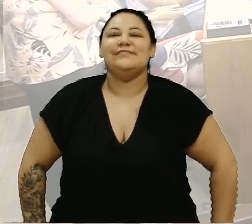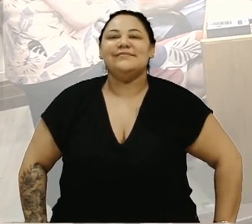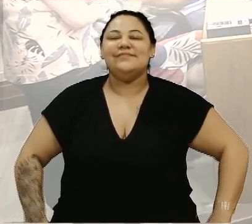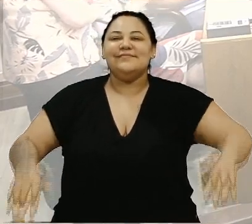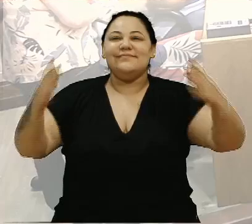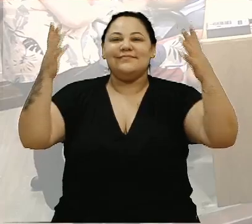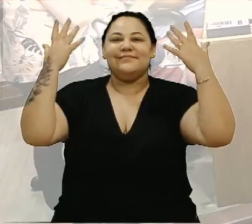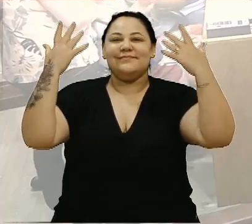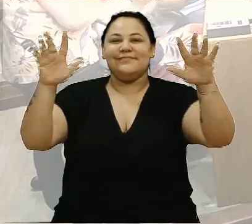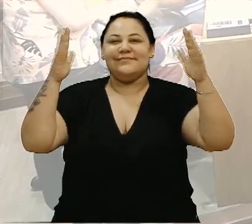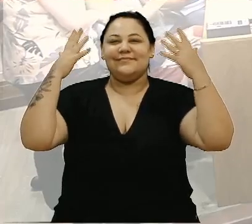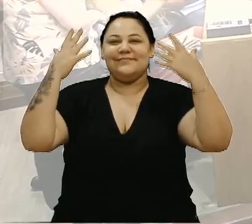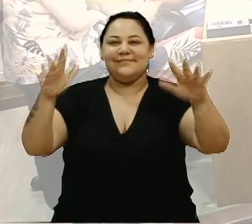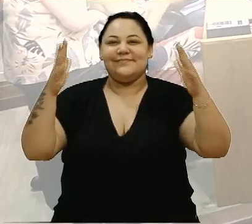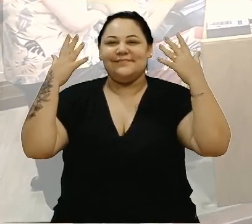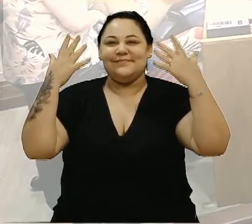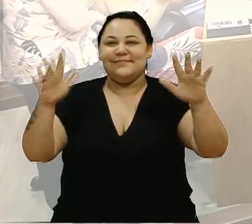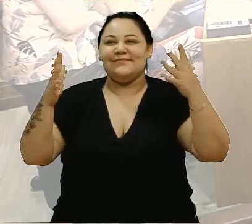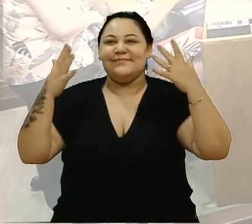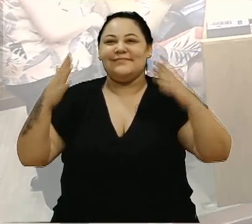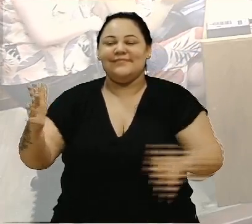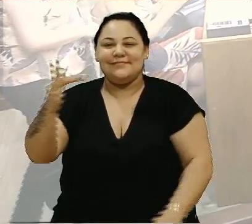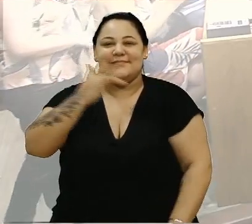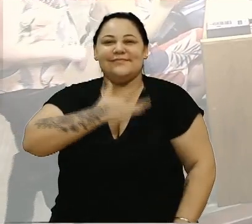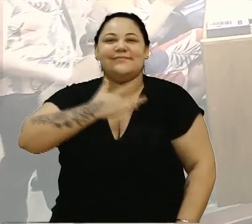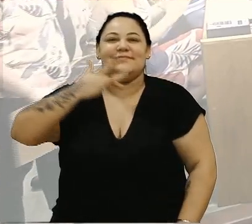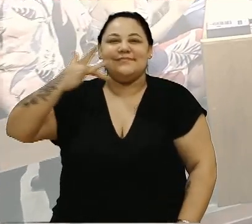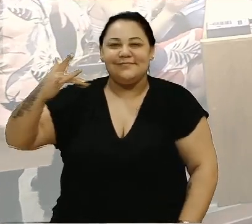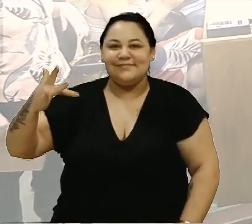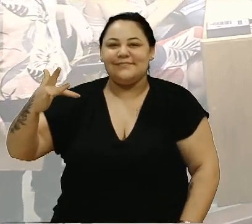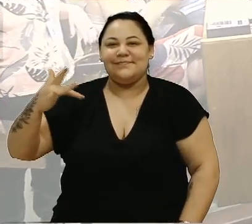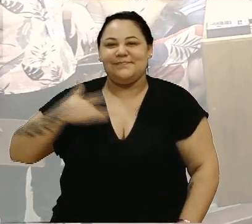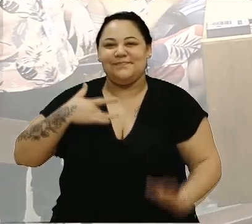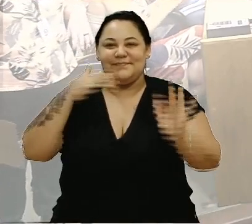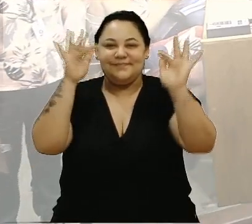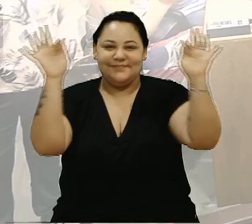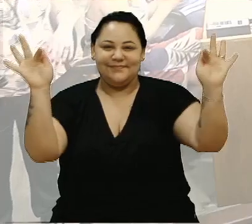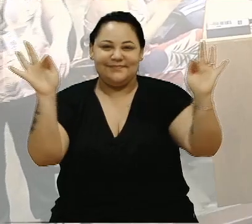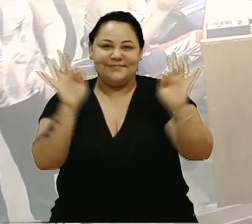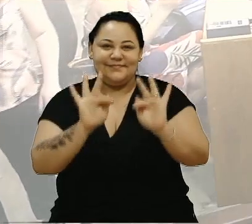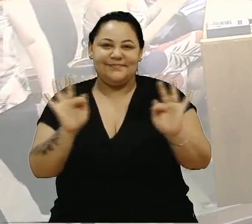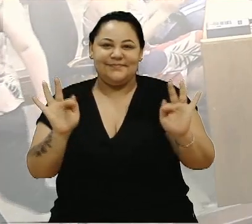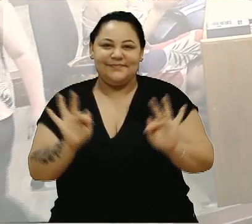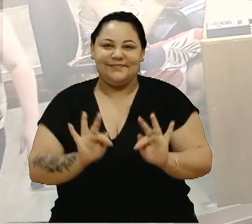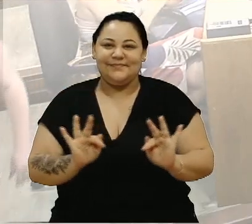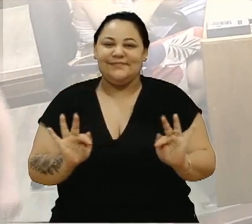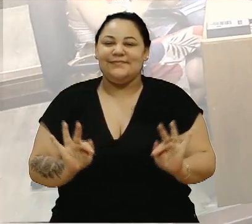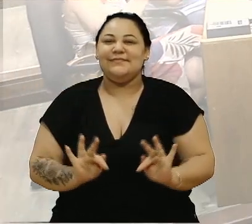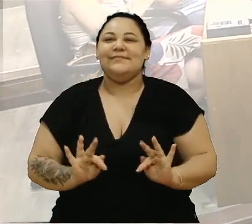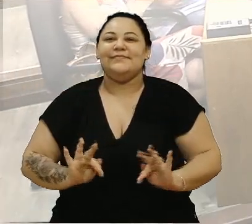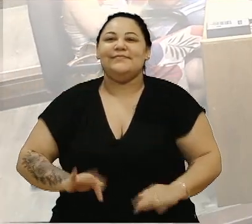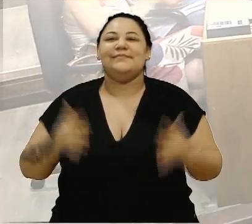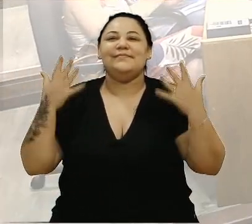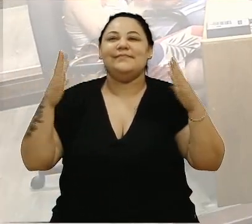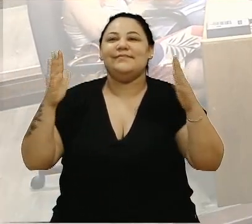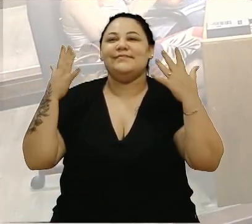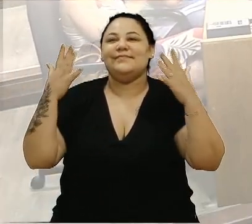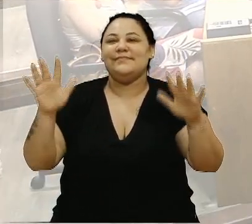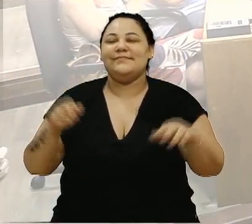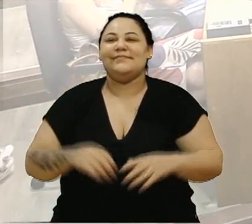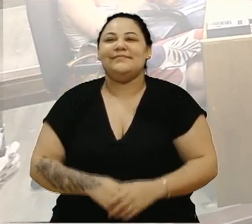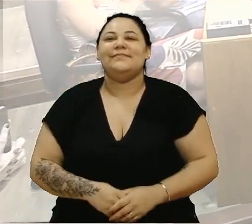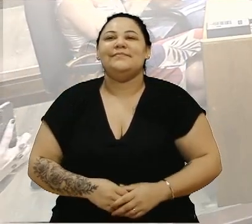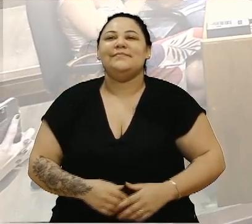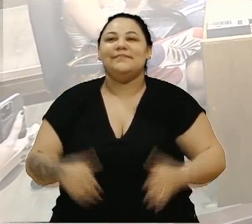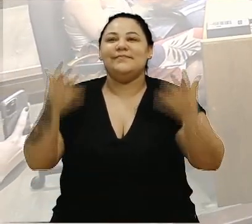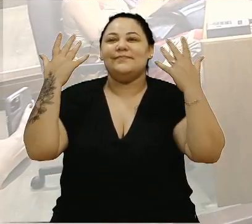Parabéns, parabéns, saúde, felicidade. De novo. Parabéns,